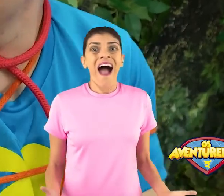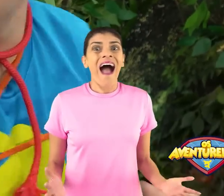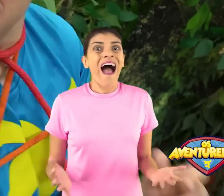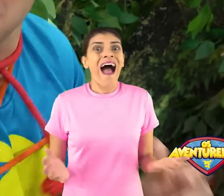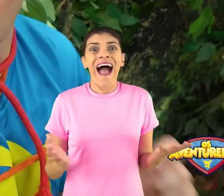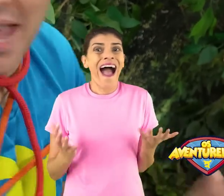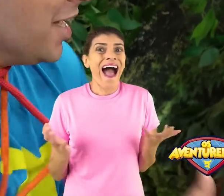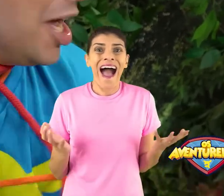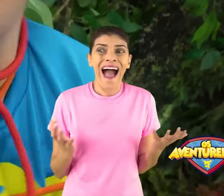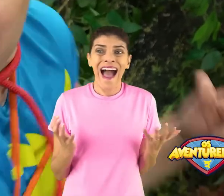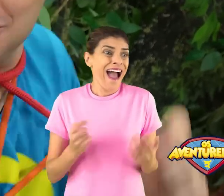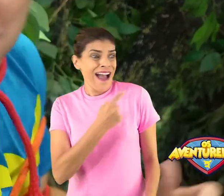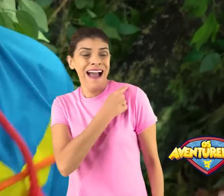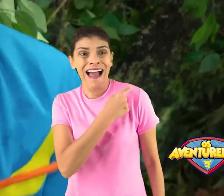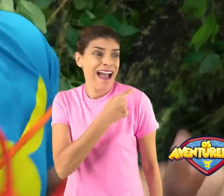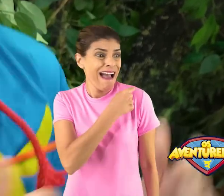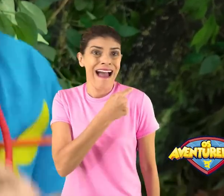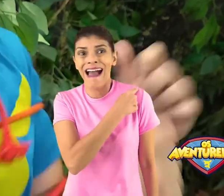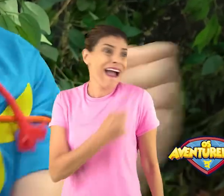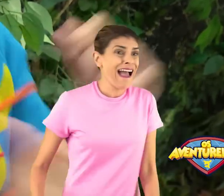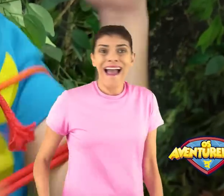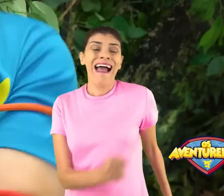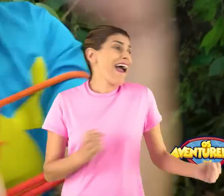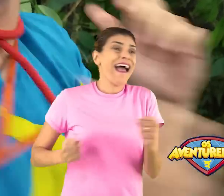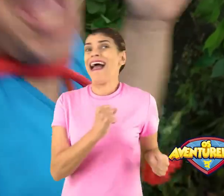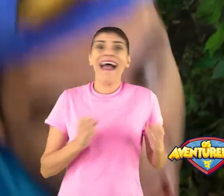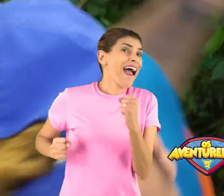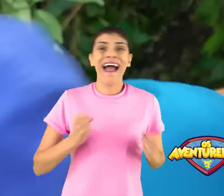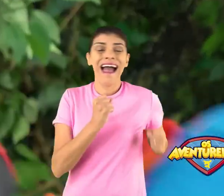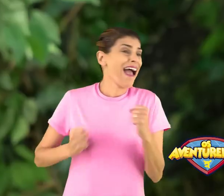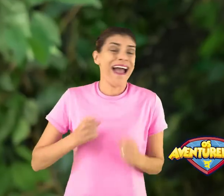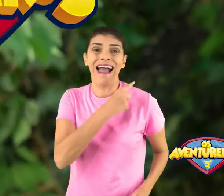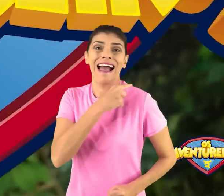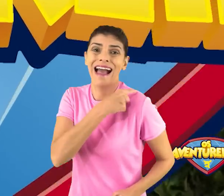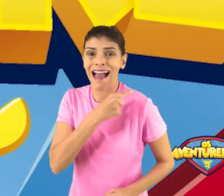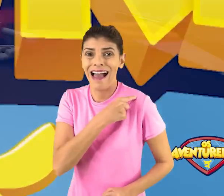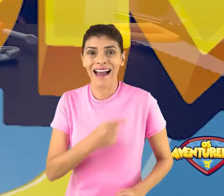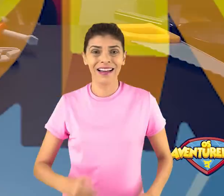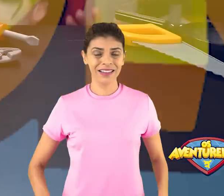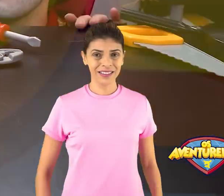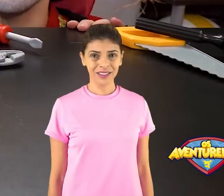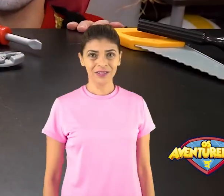Tira isso de mim Tira isso de mim